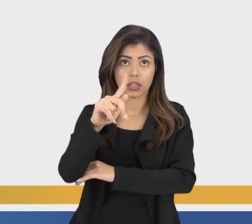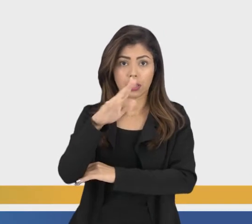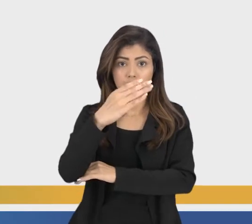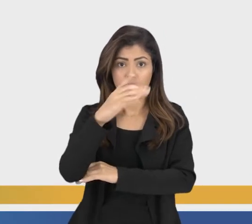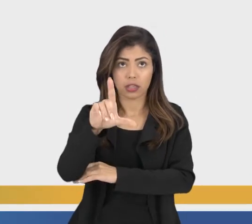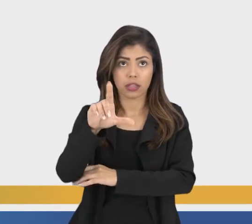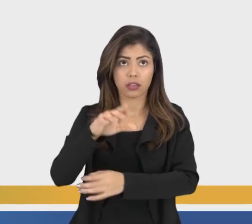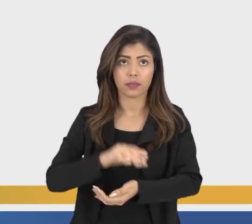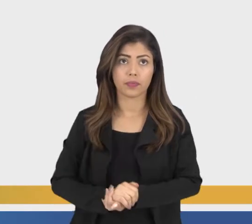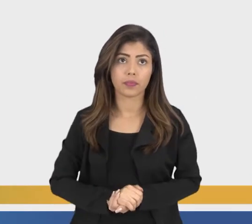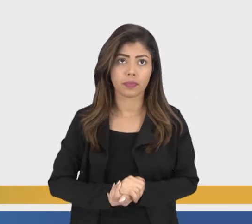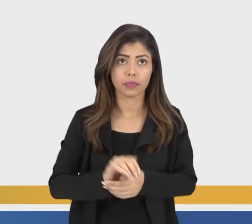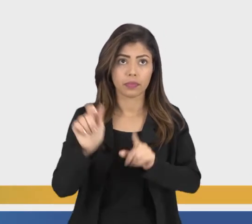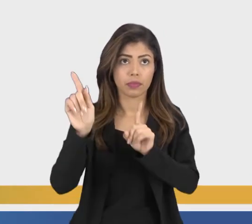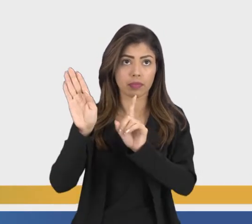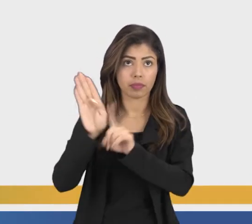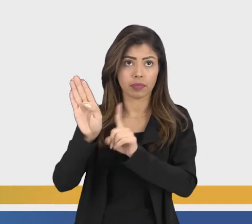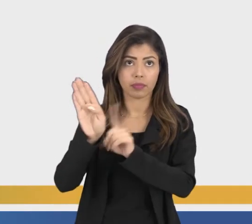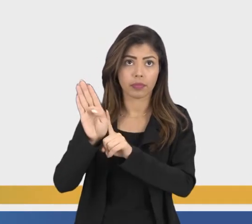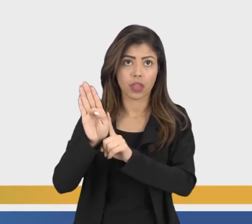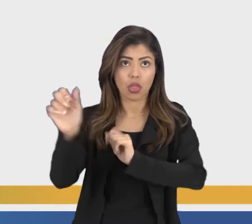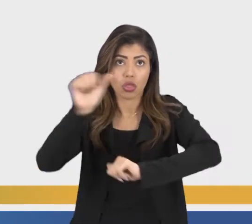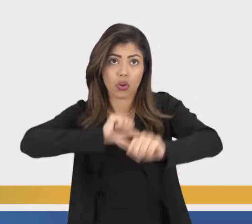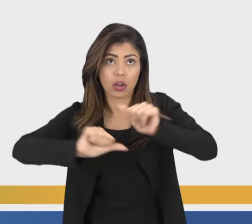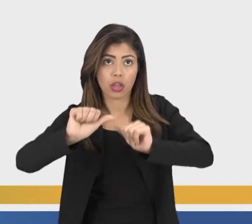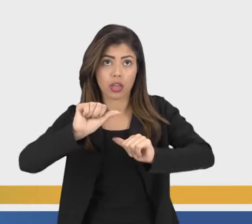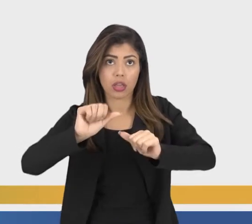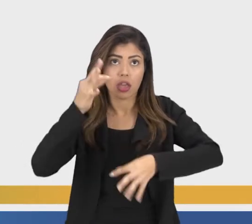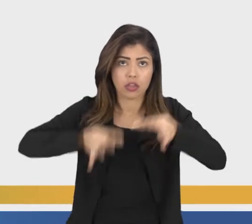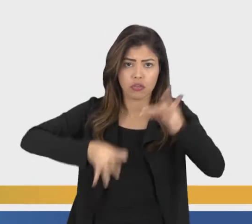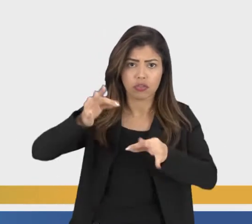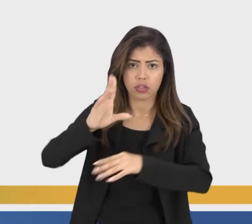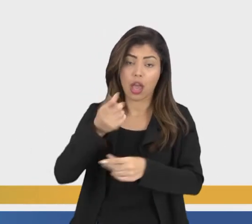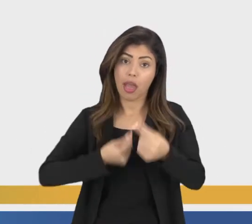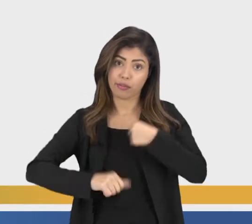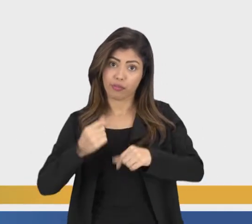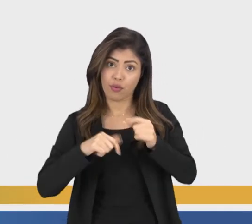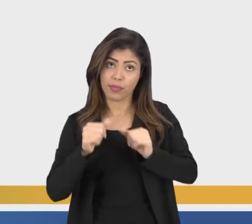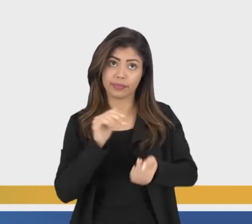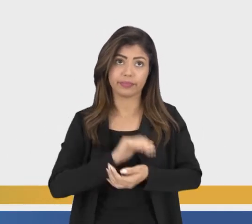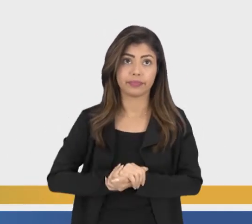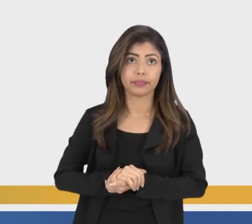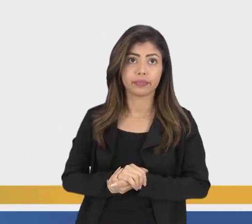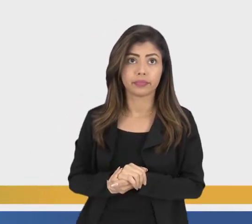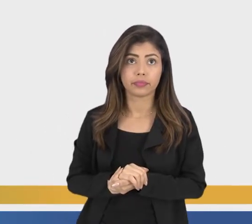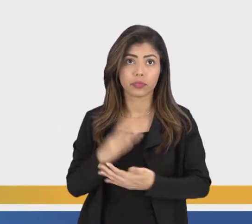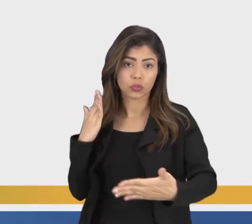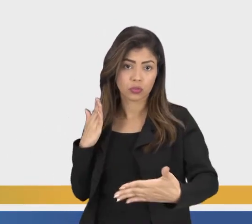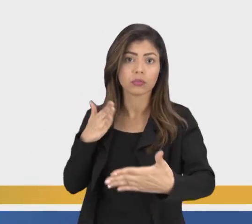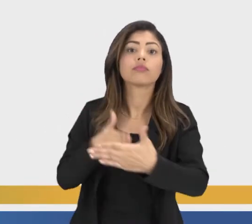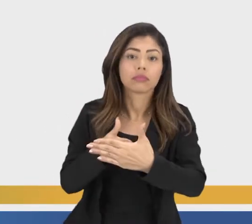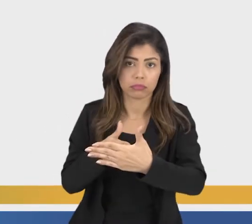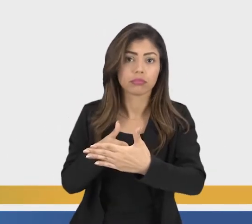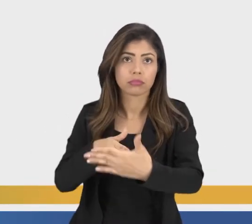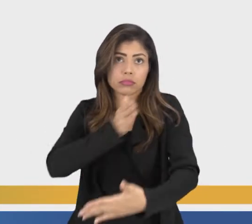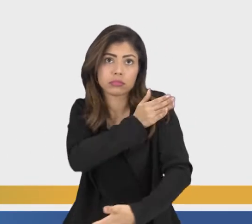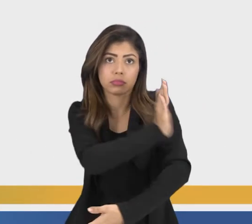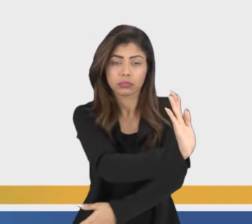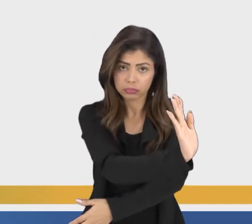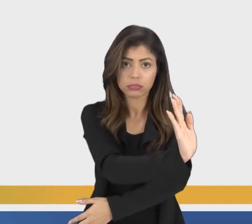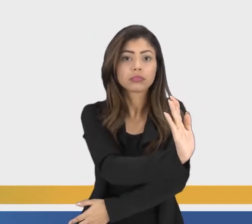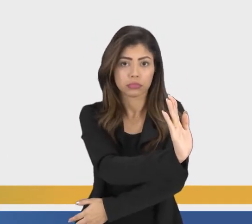de classe. Letra B, alterar injustiças econômicas? Letra C,